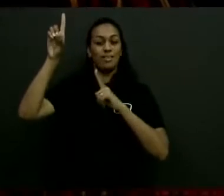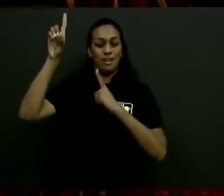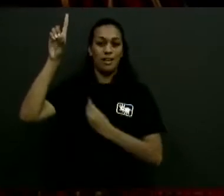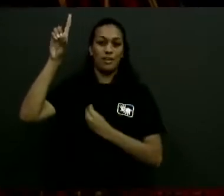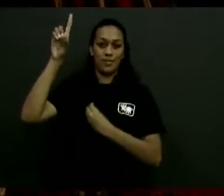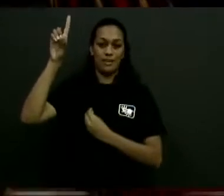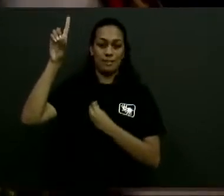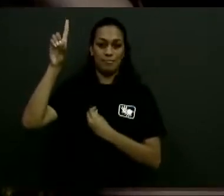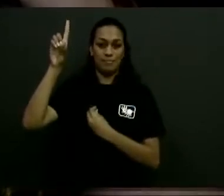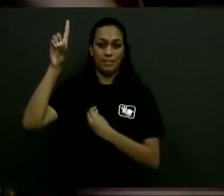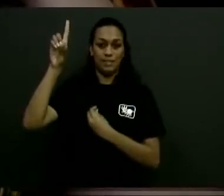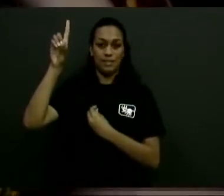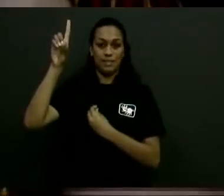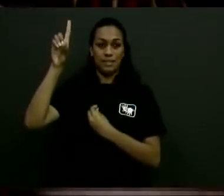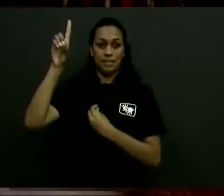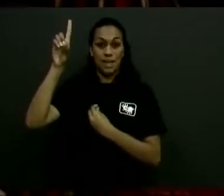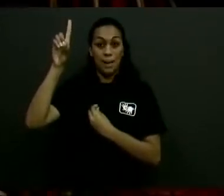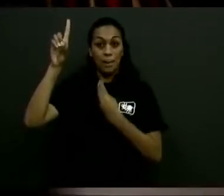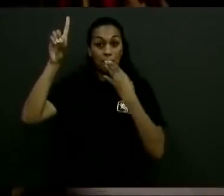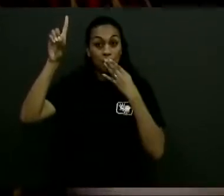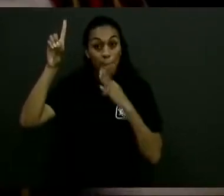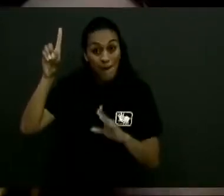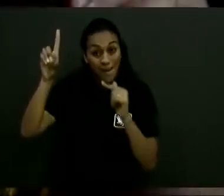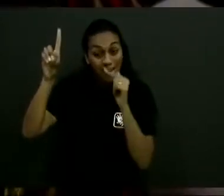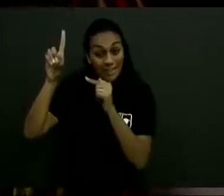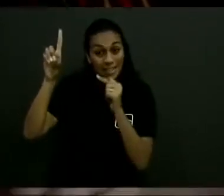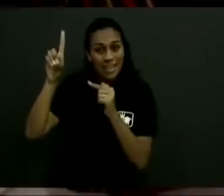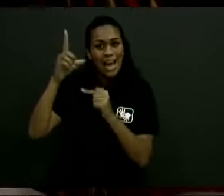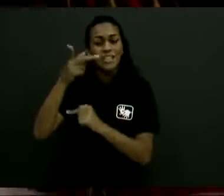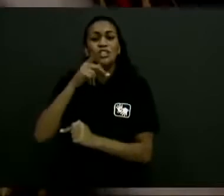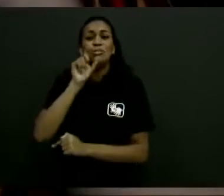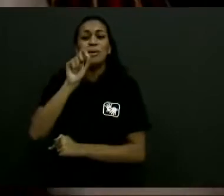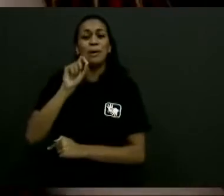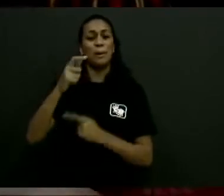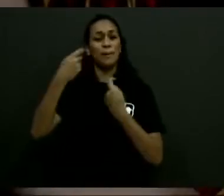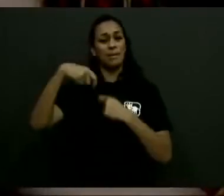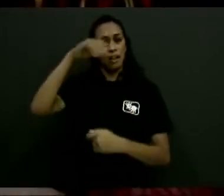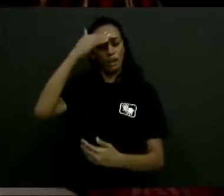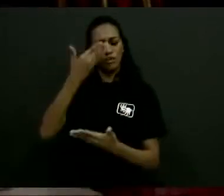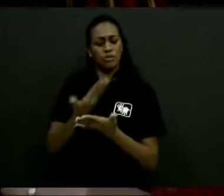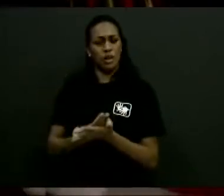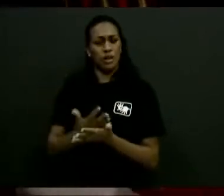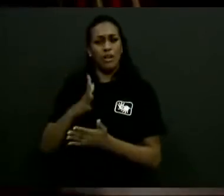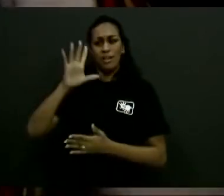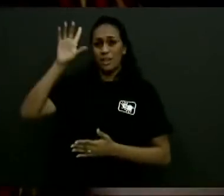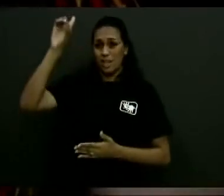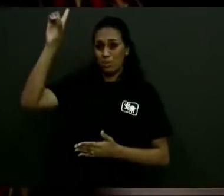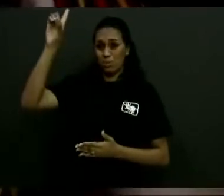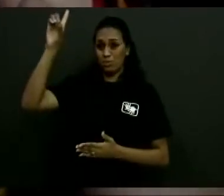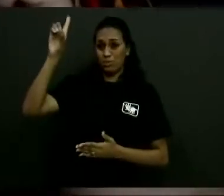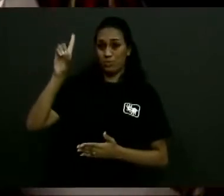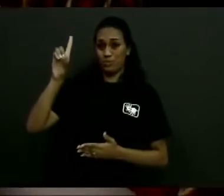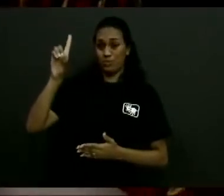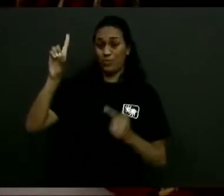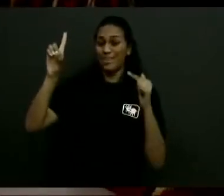vida. Seguros nessa promessa, é que nós caminhamos acreditando que, ó,